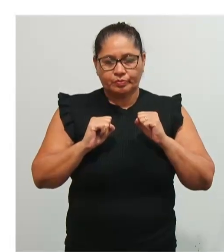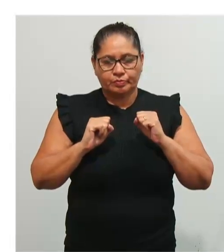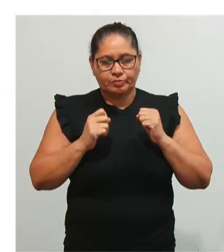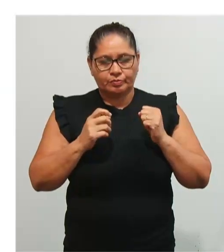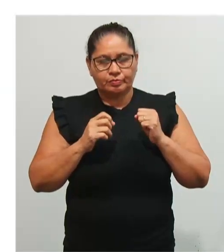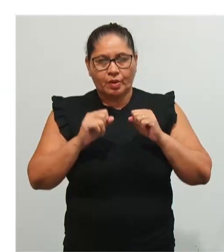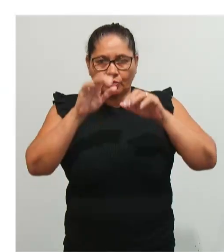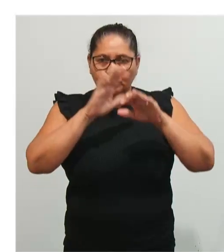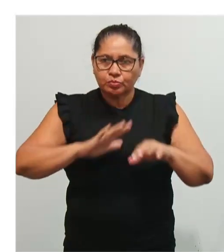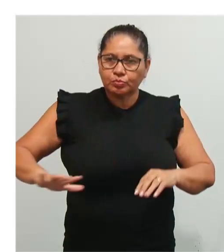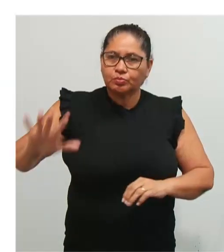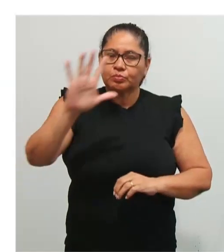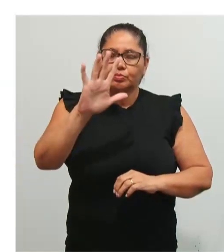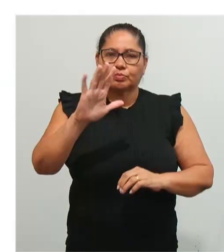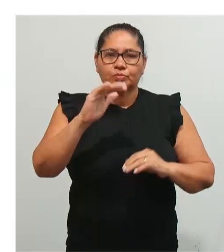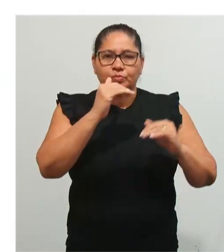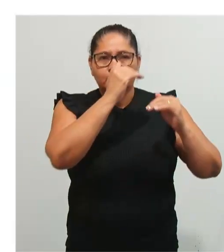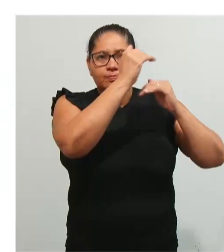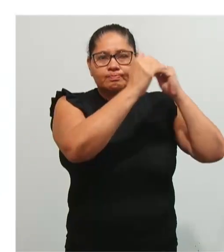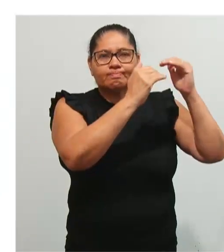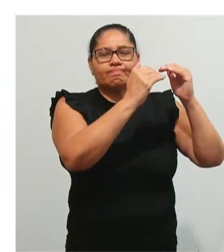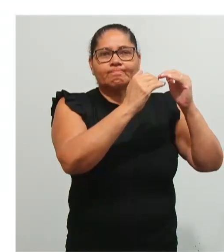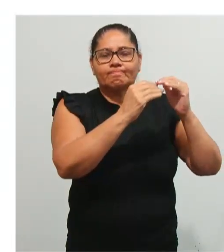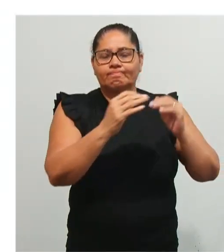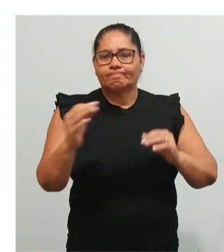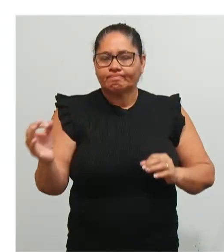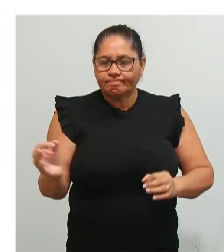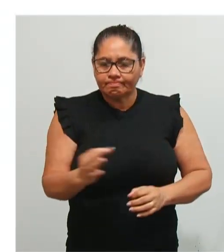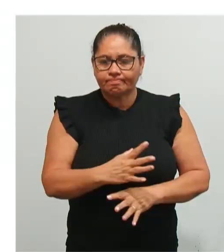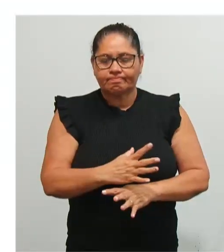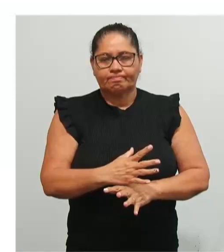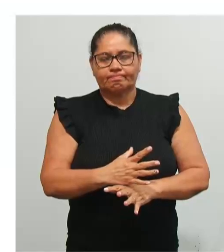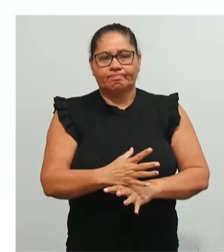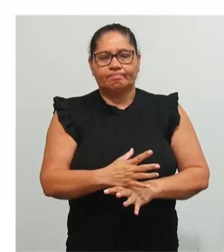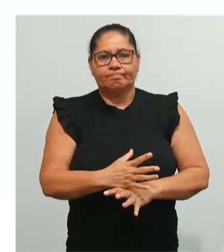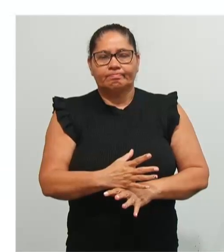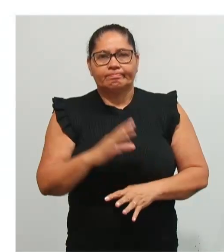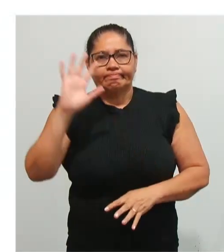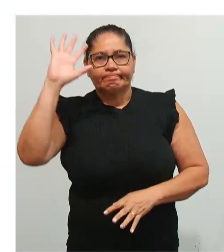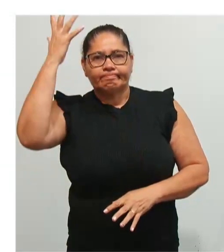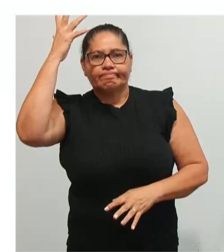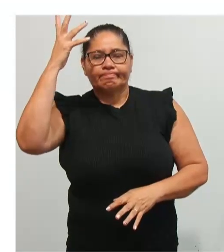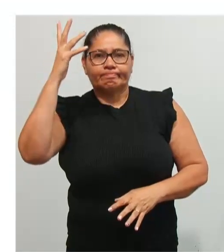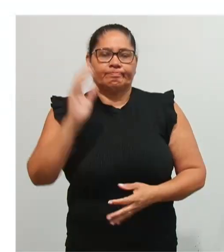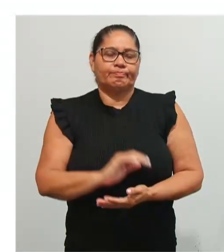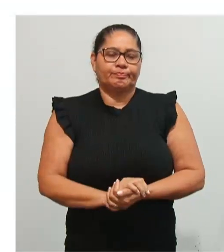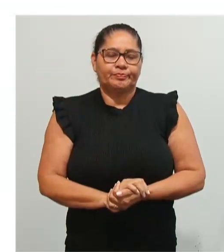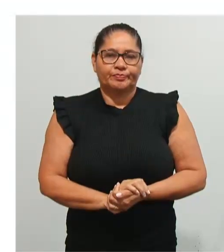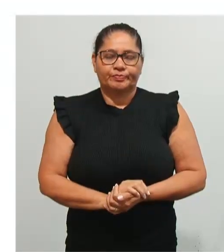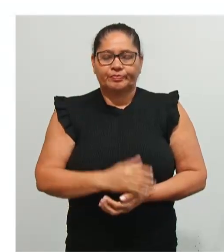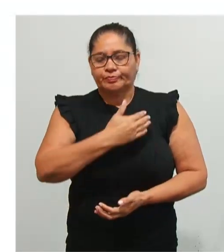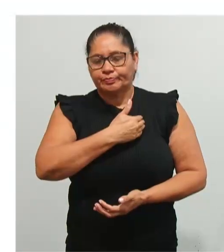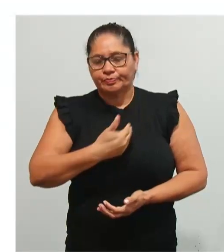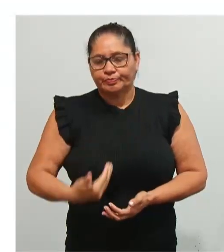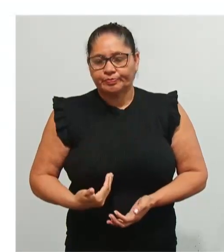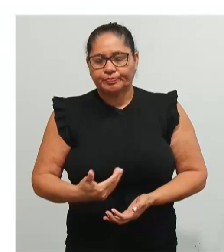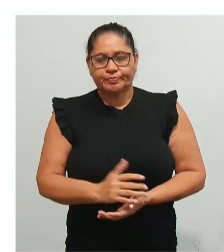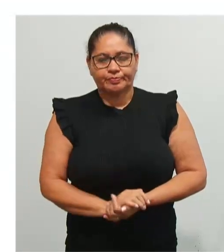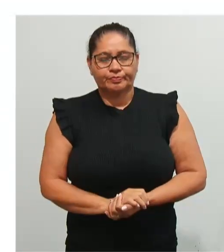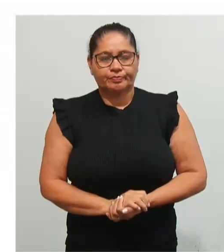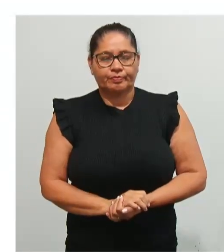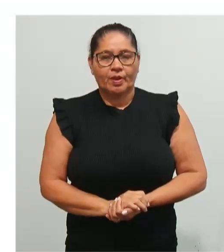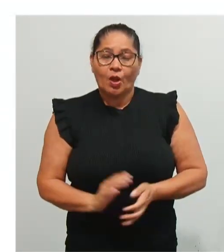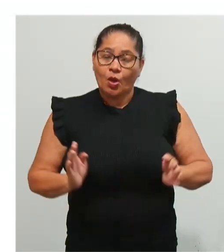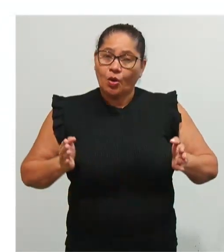sentido amplo, como um processo complexo de tomada de decisão que antecipe e ultrapassa o governo. Aí